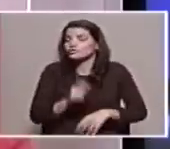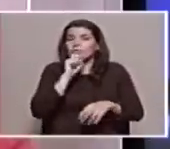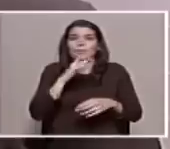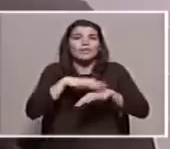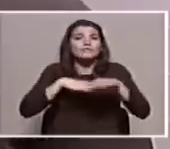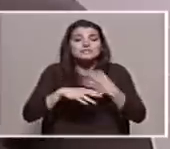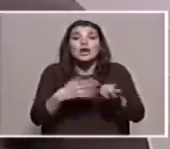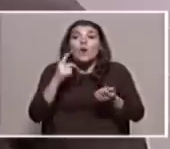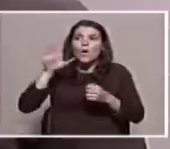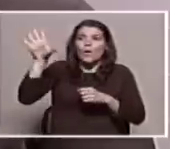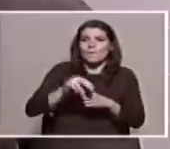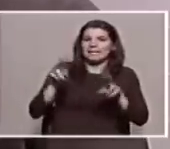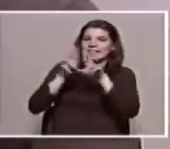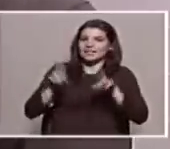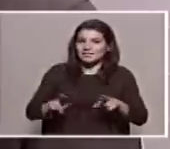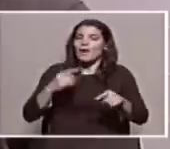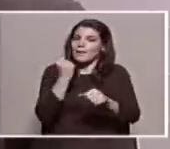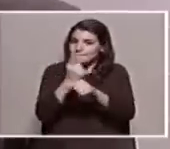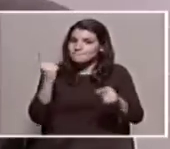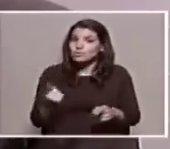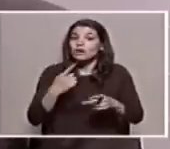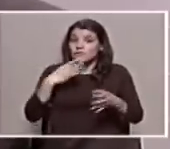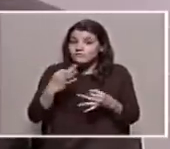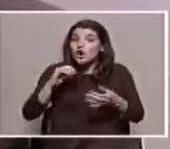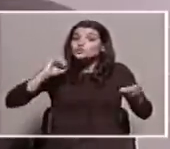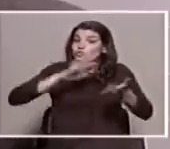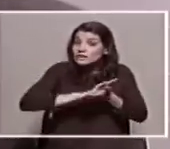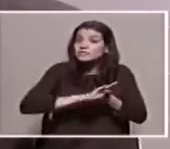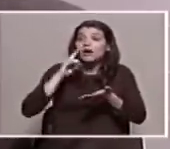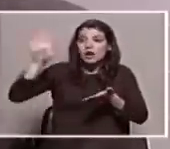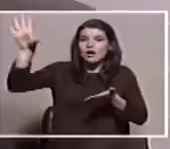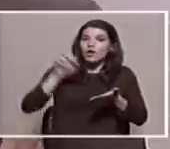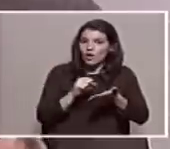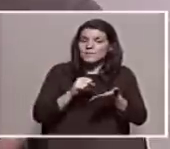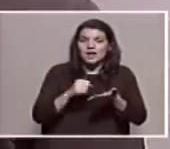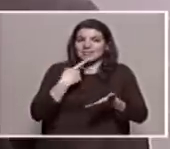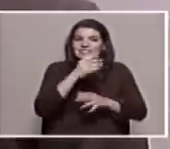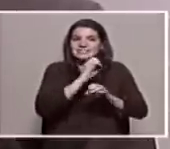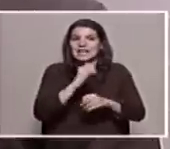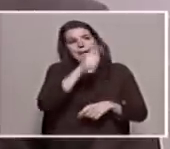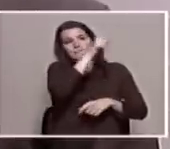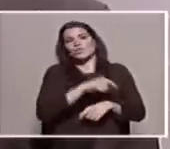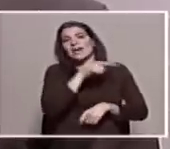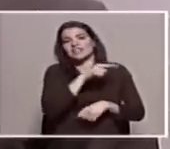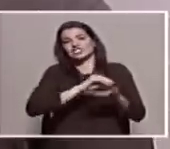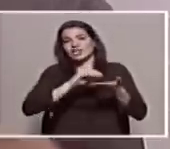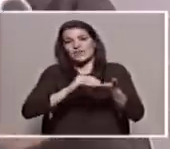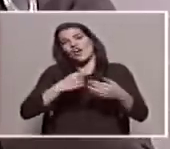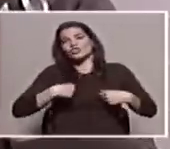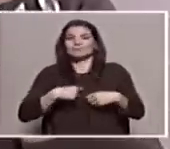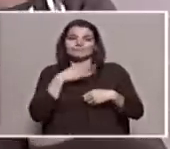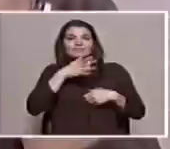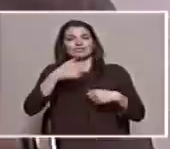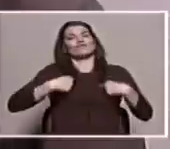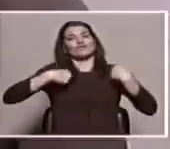copiar a nível internacional até porque acontece muitos jornalistas que às vezes utilizam os créditos dos outros sem dizer isto é daquela pessoaa pessoa sem dúvida e